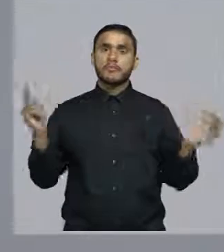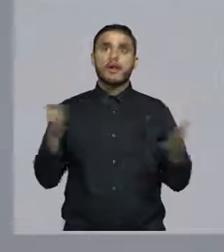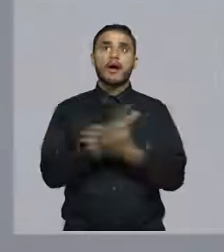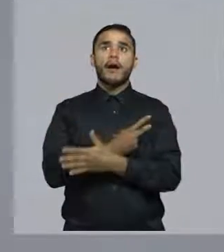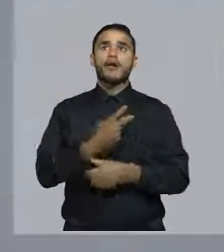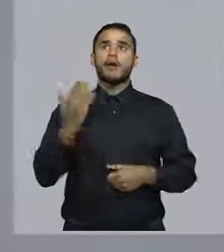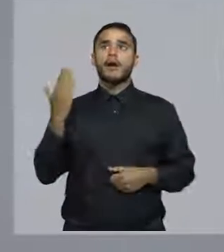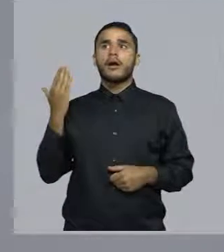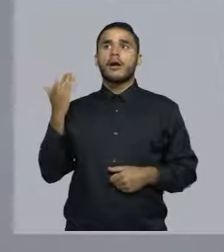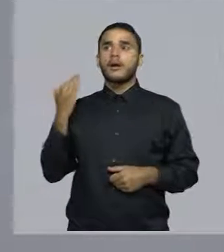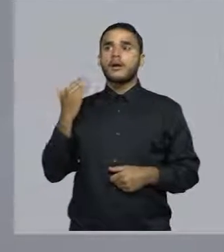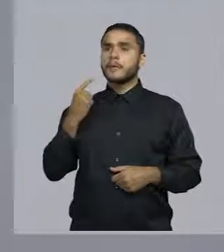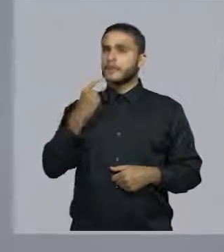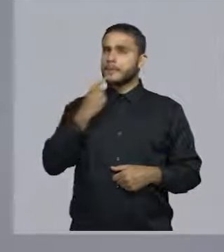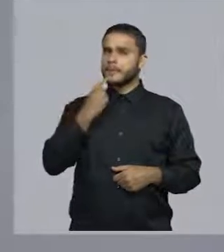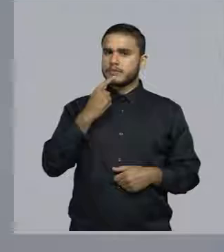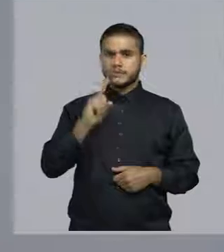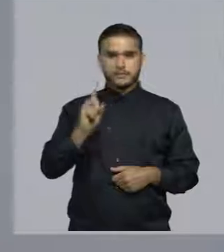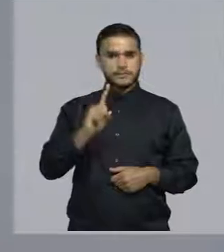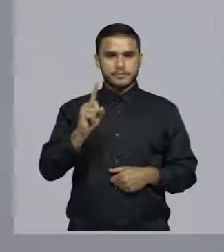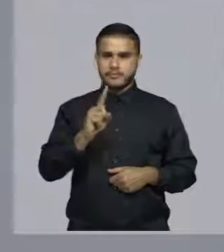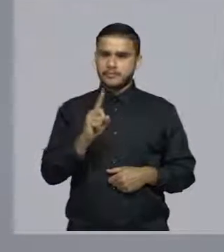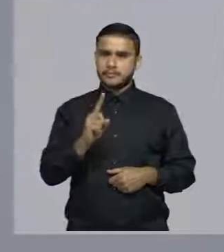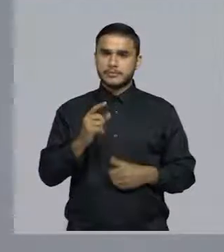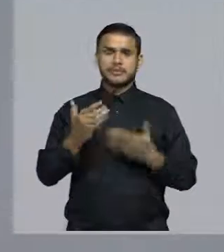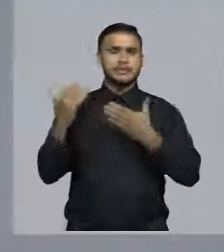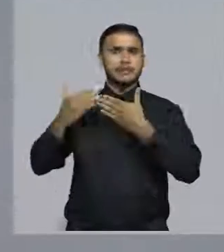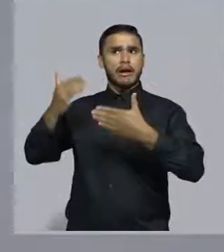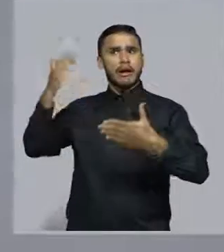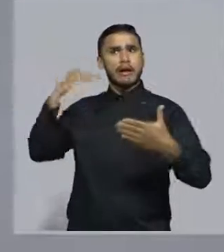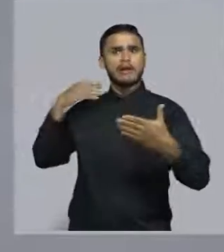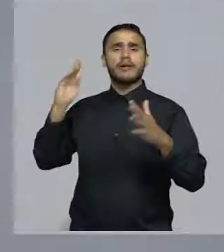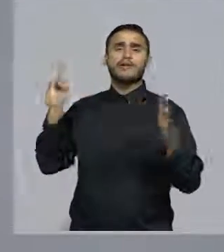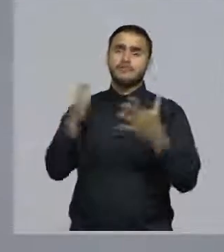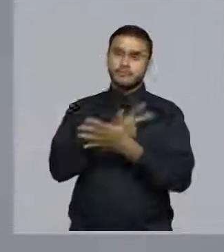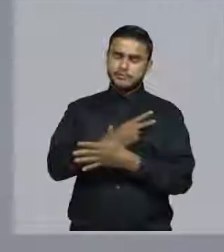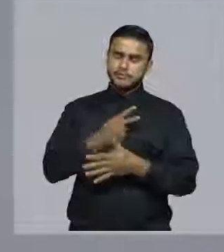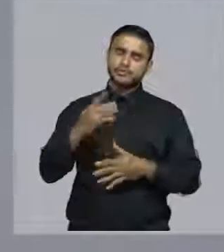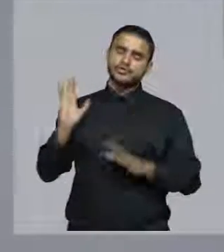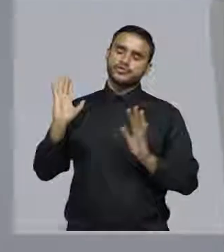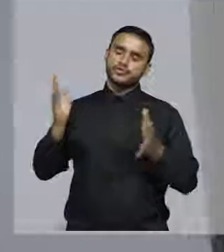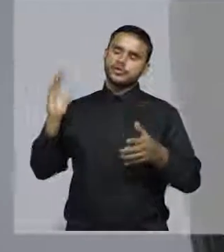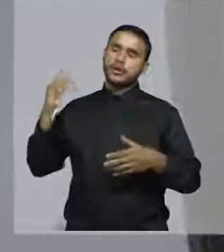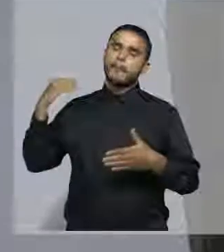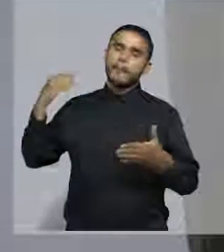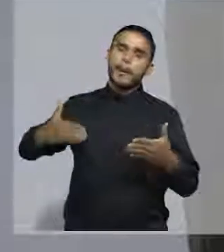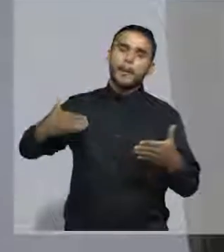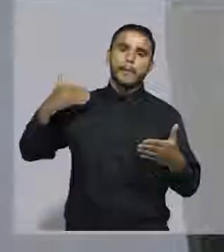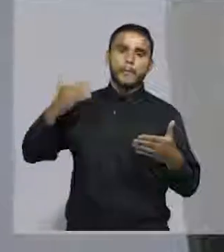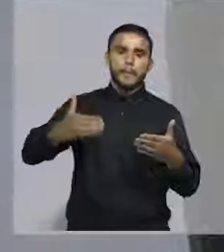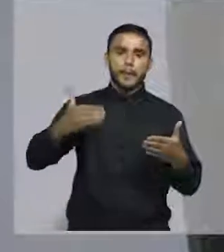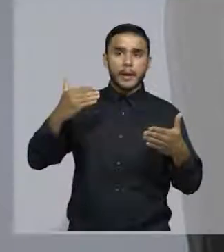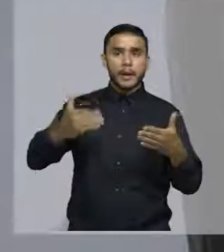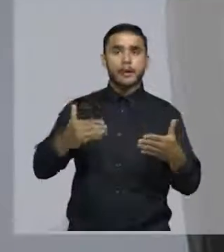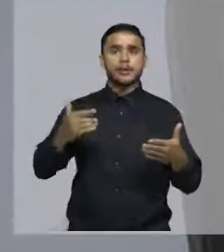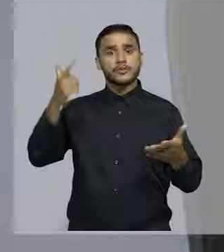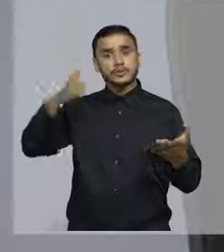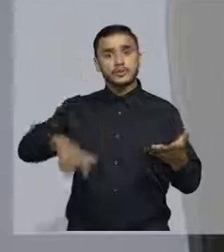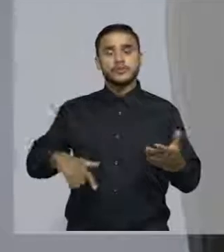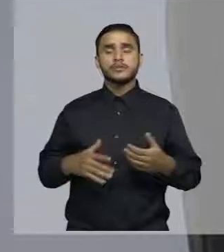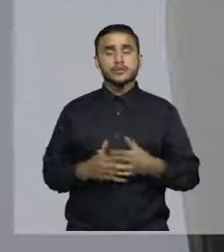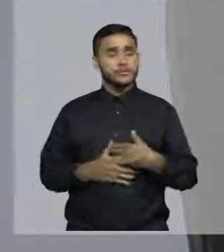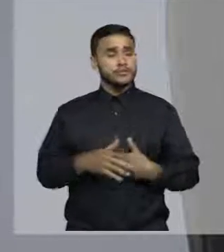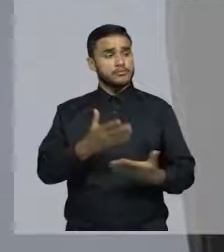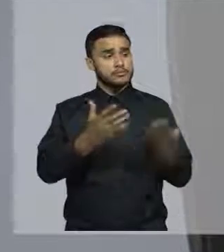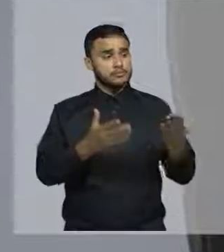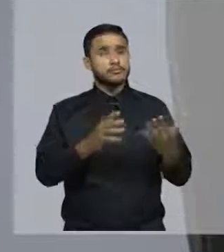ontem. Isso é um processo histórico, né? Então a gente vem numa sucessão de erros, né? Chegamos ao ponto, de fato, o Rui está coberto de razão.